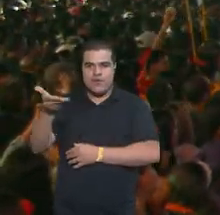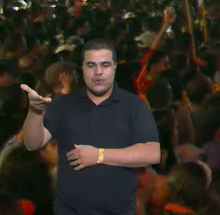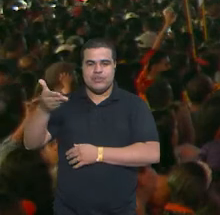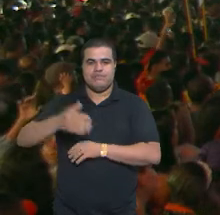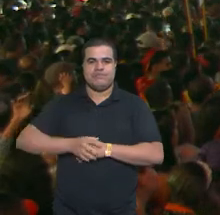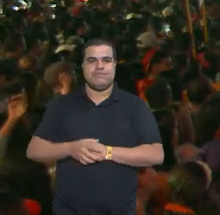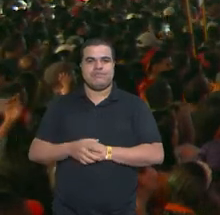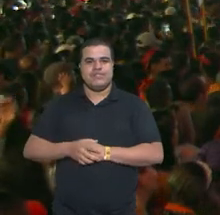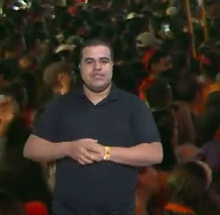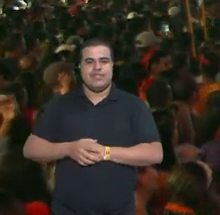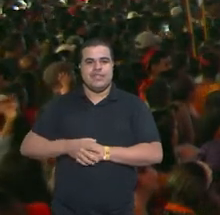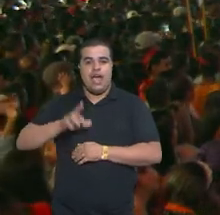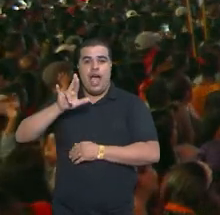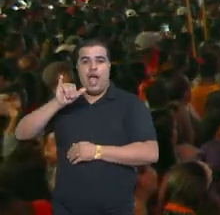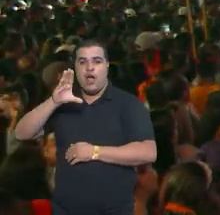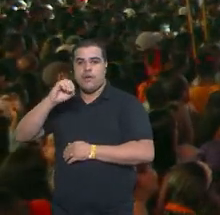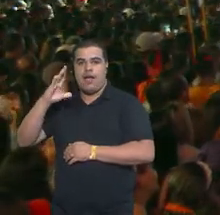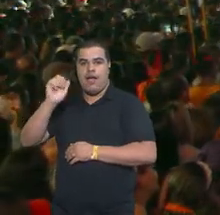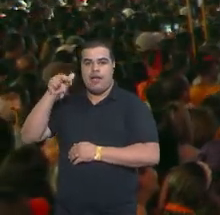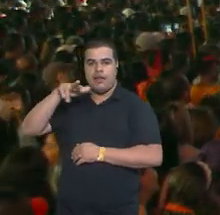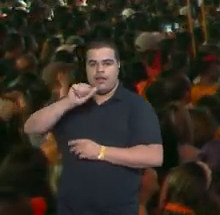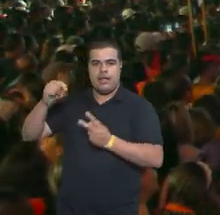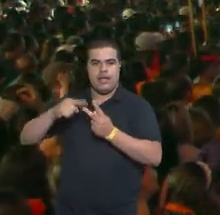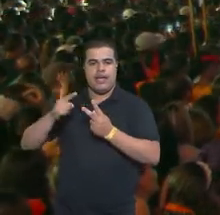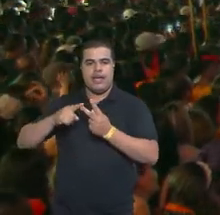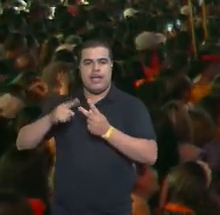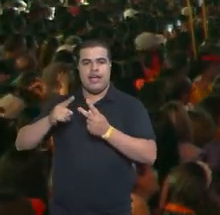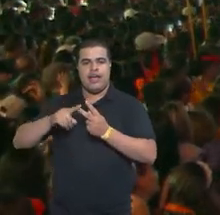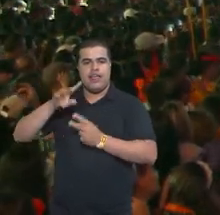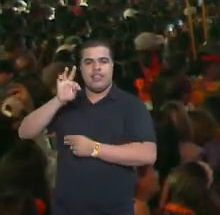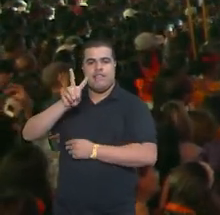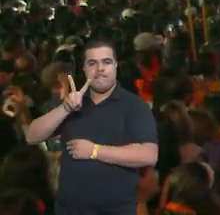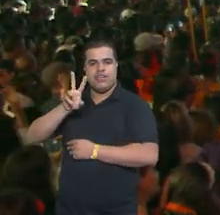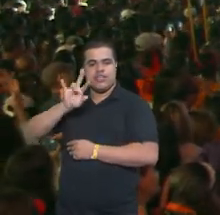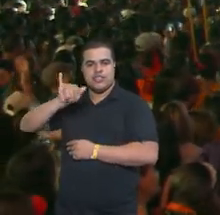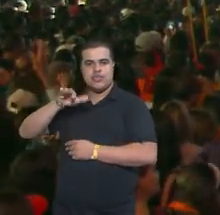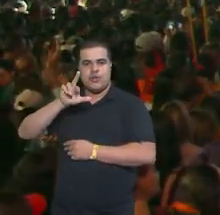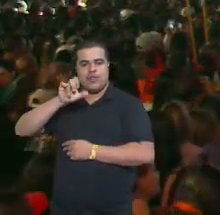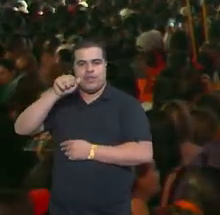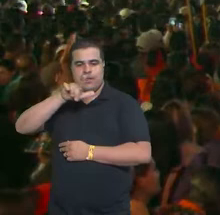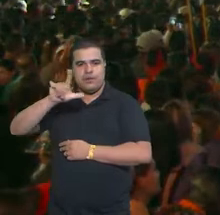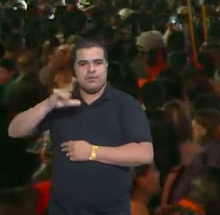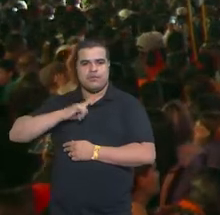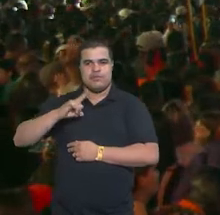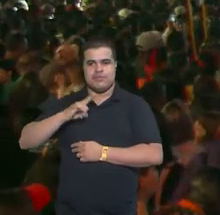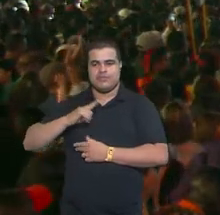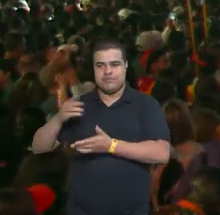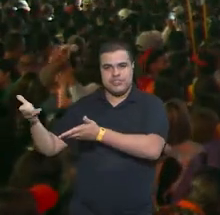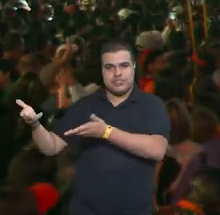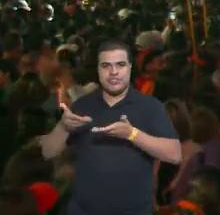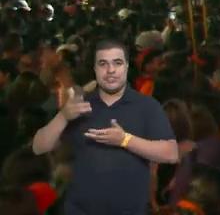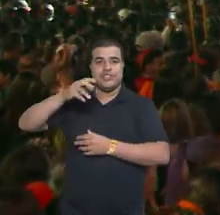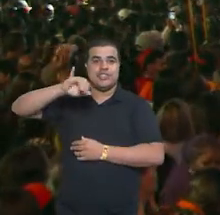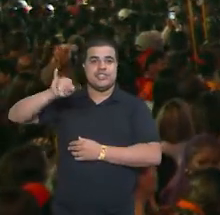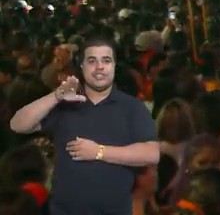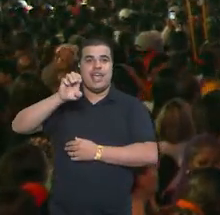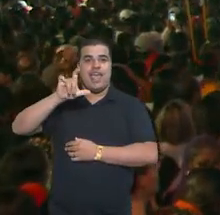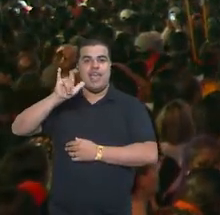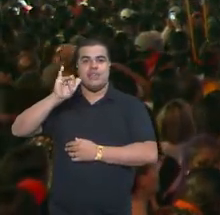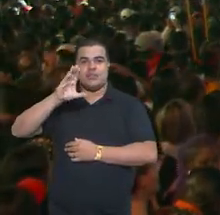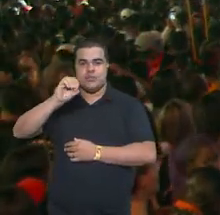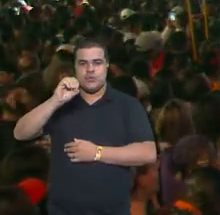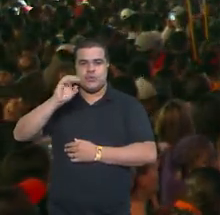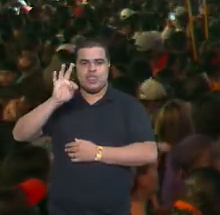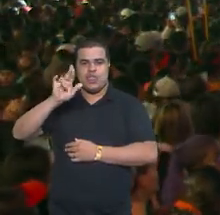rádio Canaã TV Jornal um abraço Prefeito Rodrigo Pinheiro meu amigo Gerson Tenório meu irmão beleza